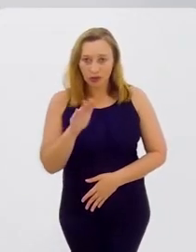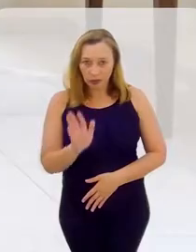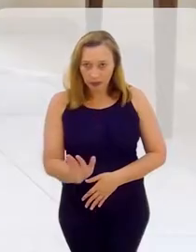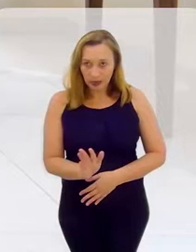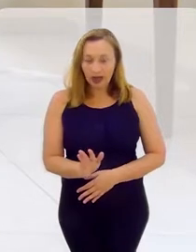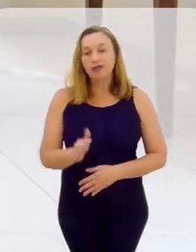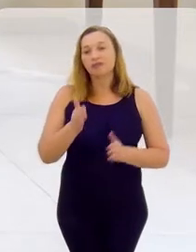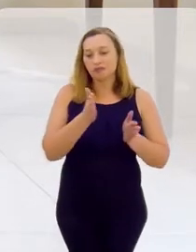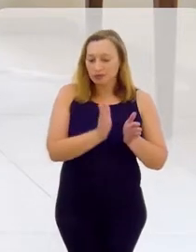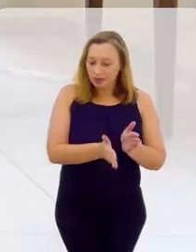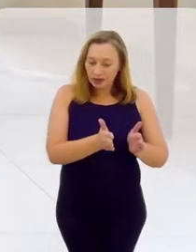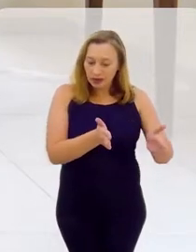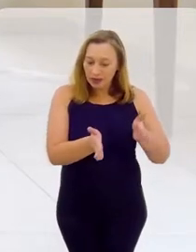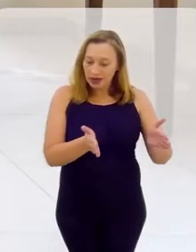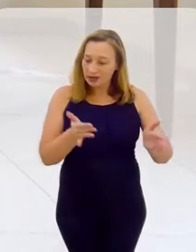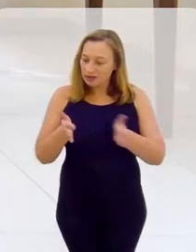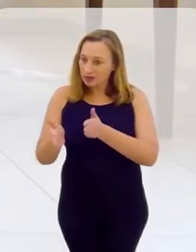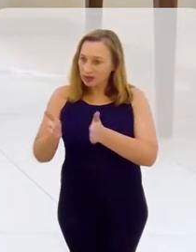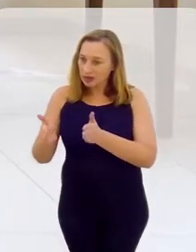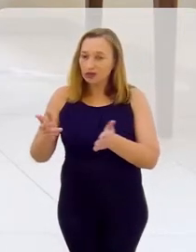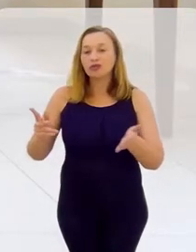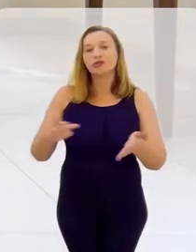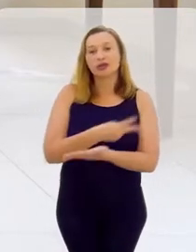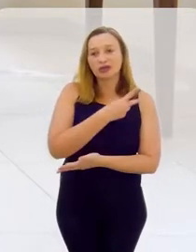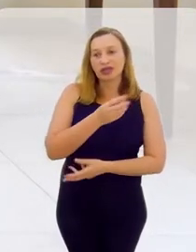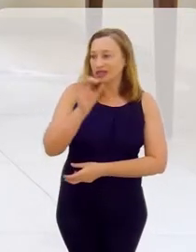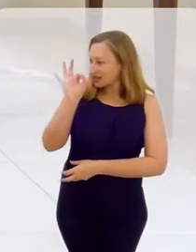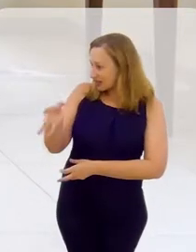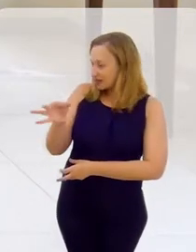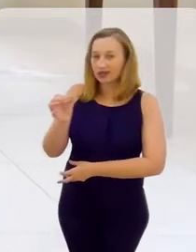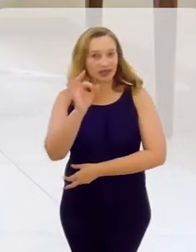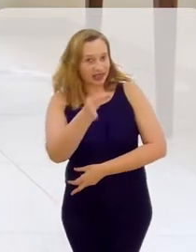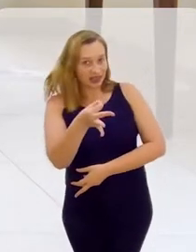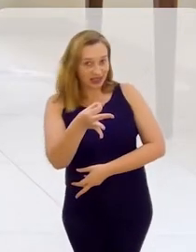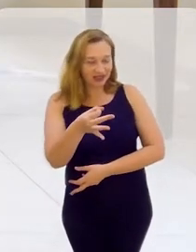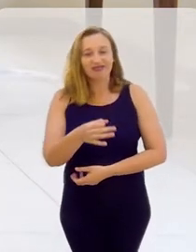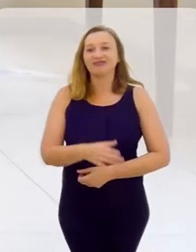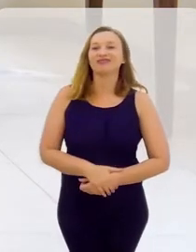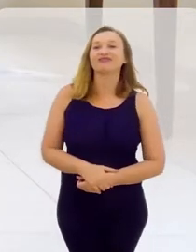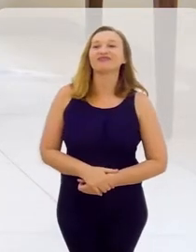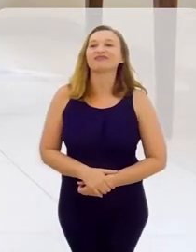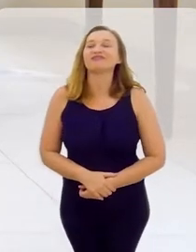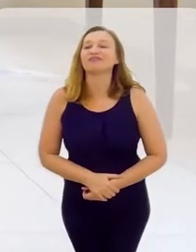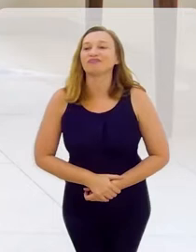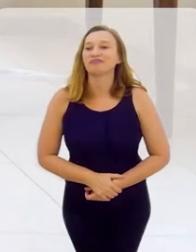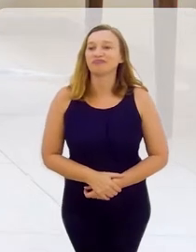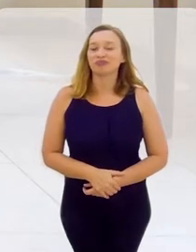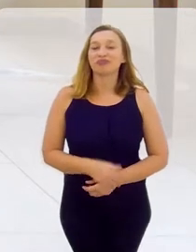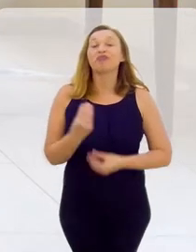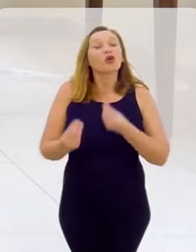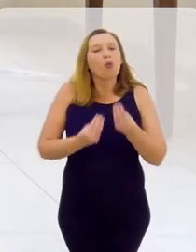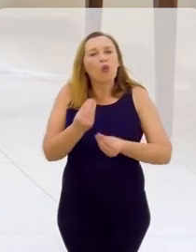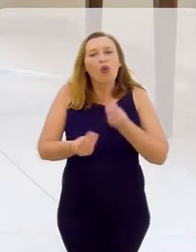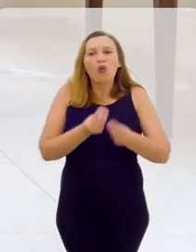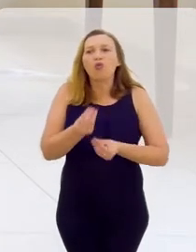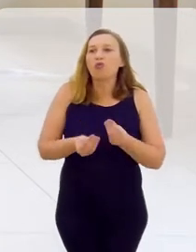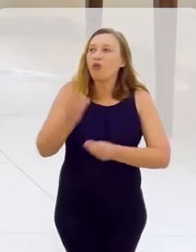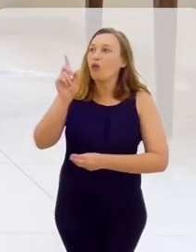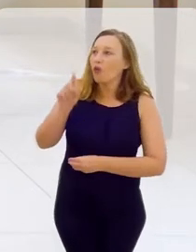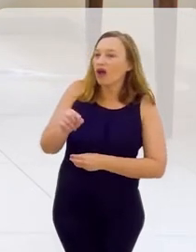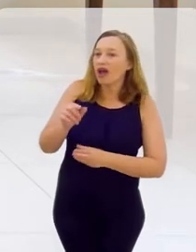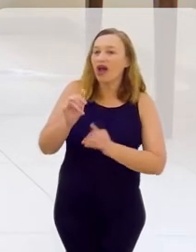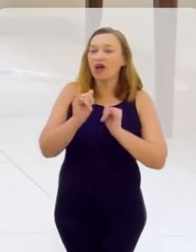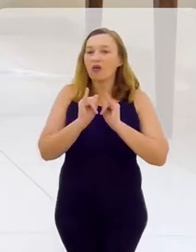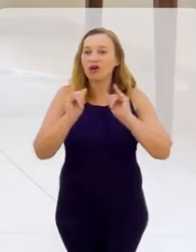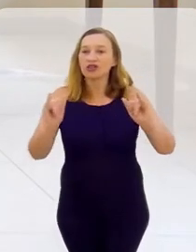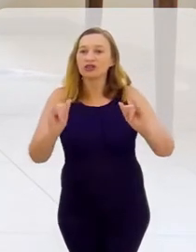falecer. Passo a passo, como acontece. Certo? Certo, certíssimo. Como é a